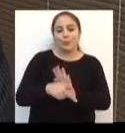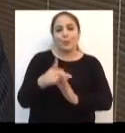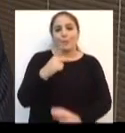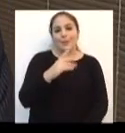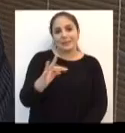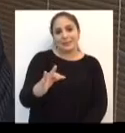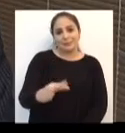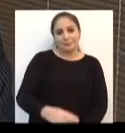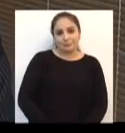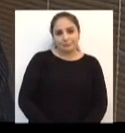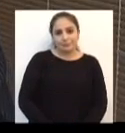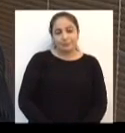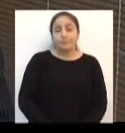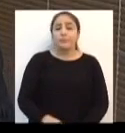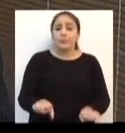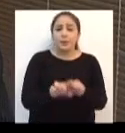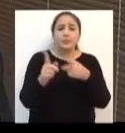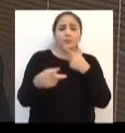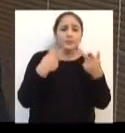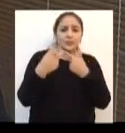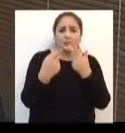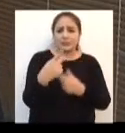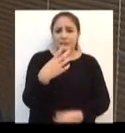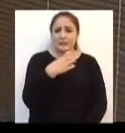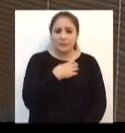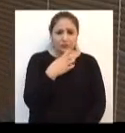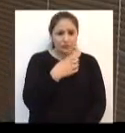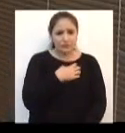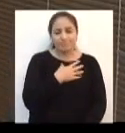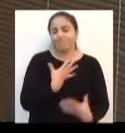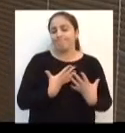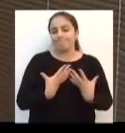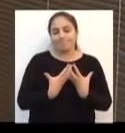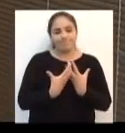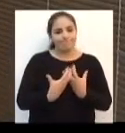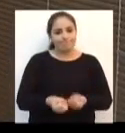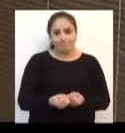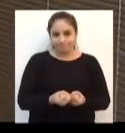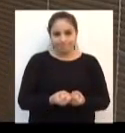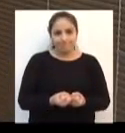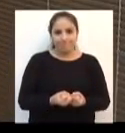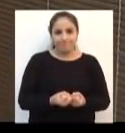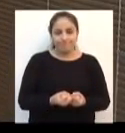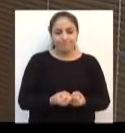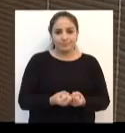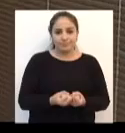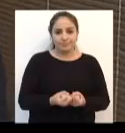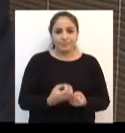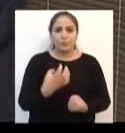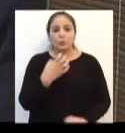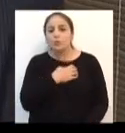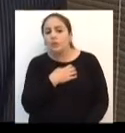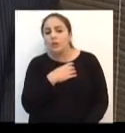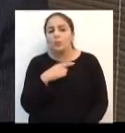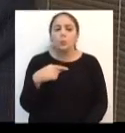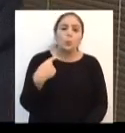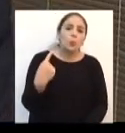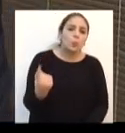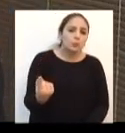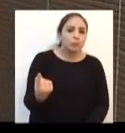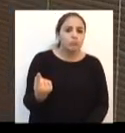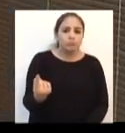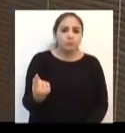PT. E se tratando dessa forma, é inaceitável que, de uma forma ou de